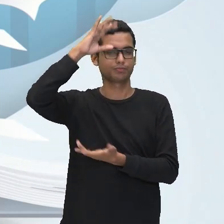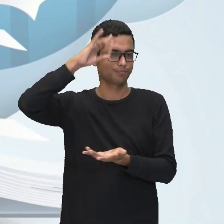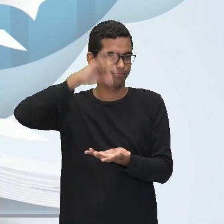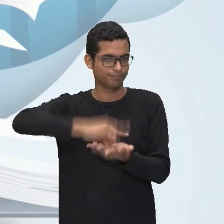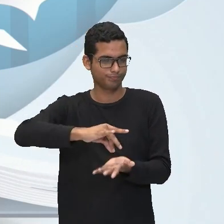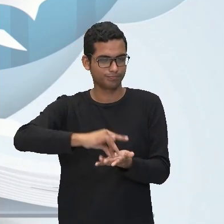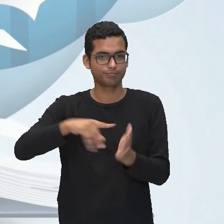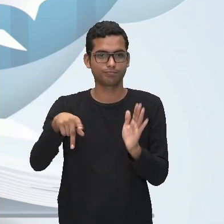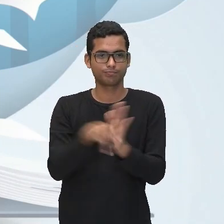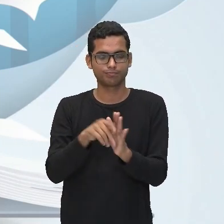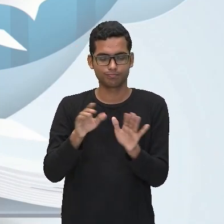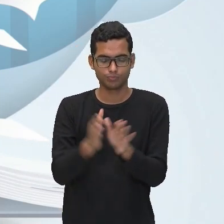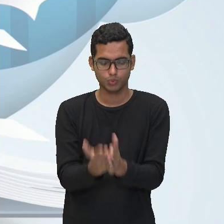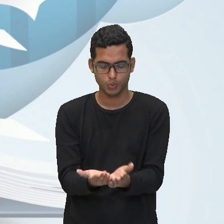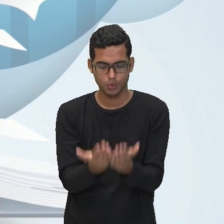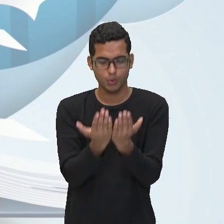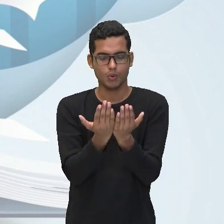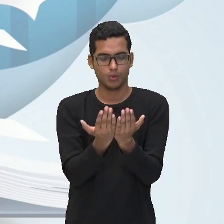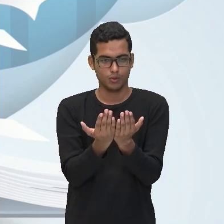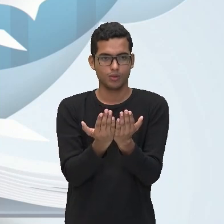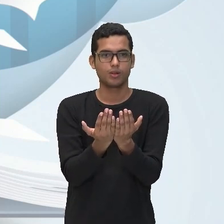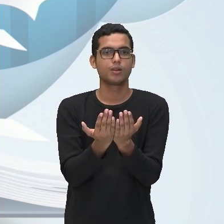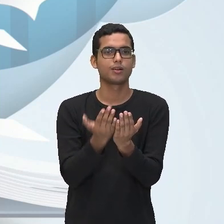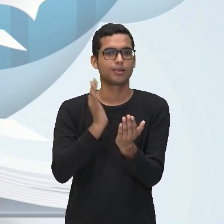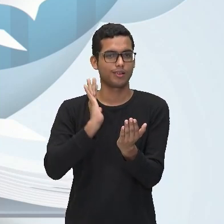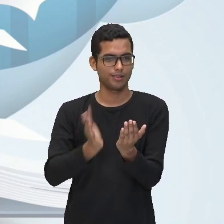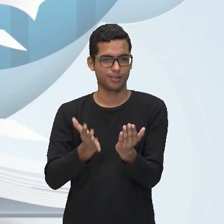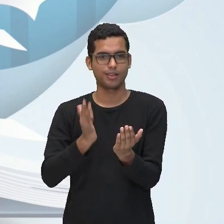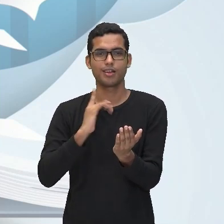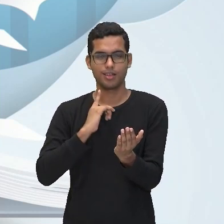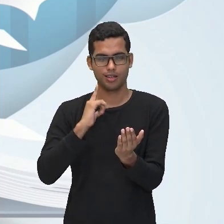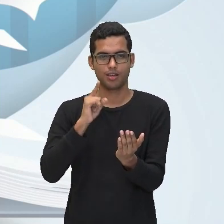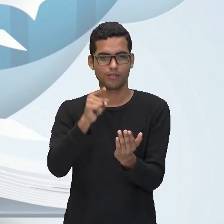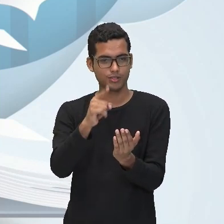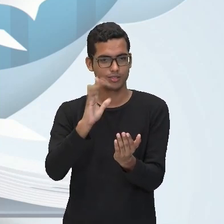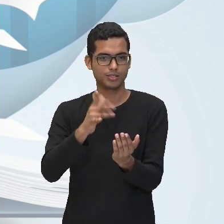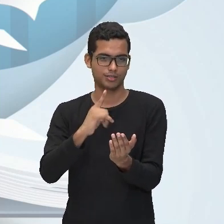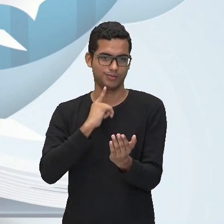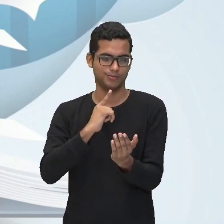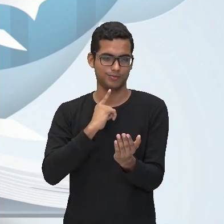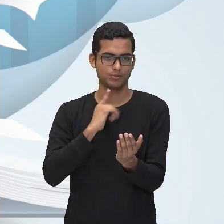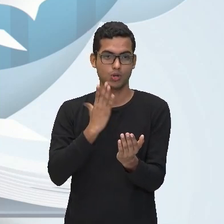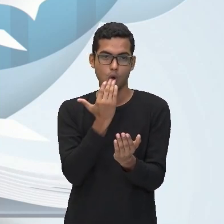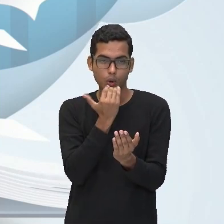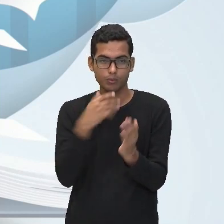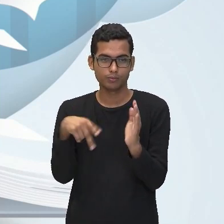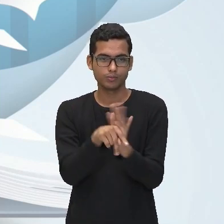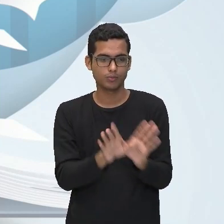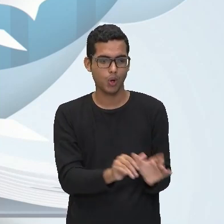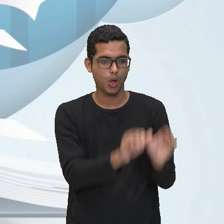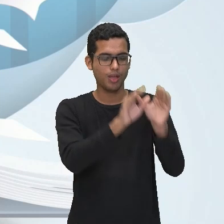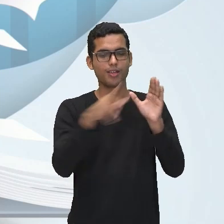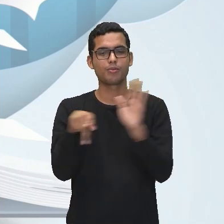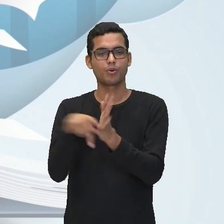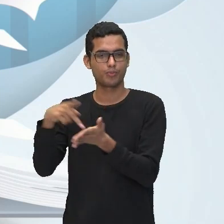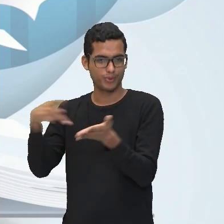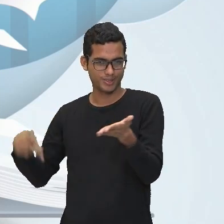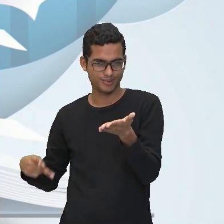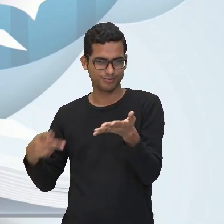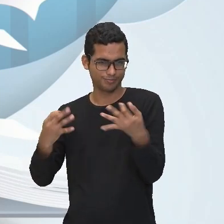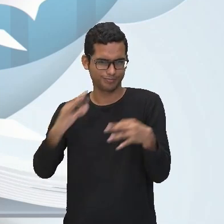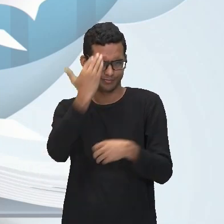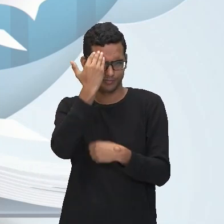o alimento deles já estava em ti. O alimento deles que é a poesia, não